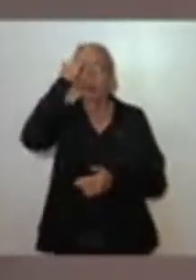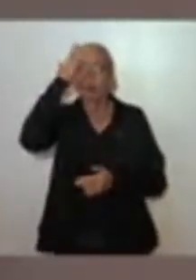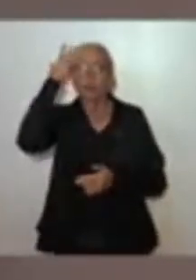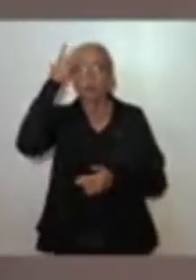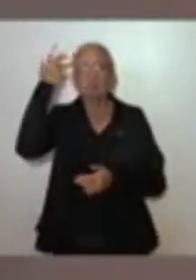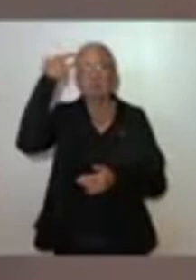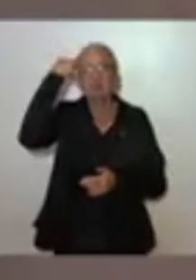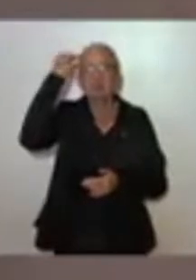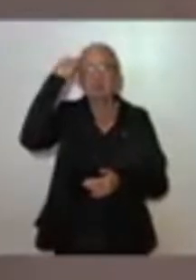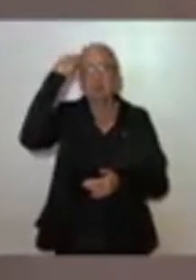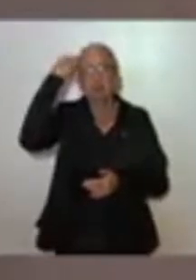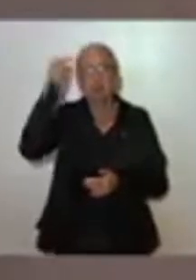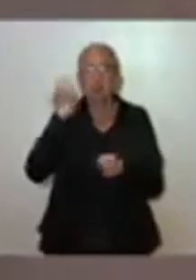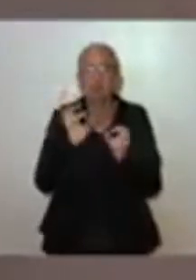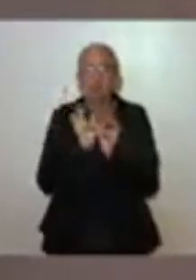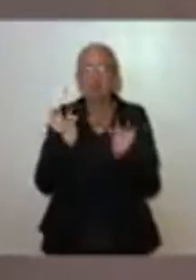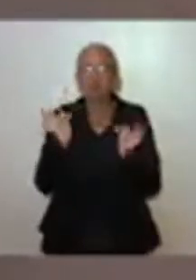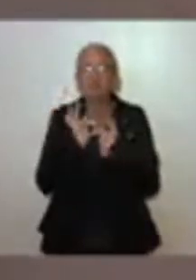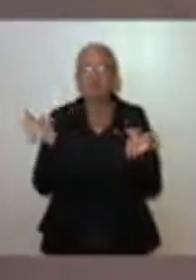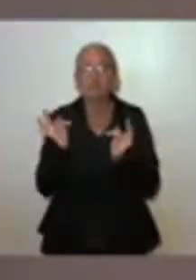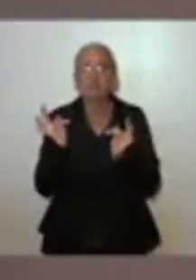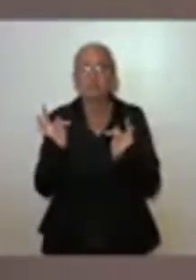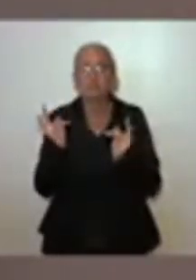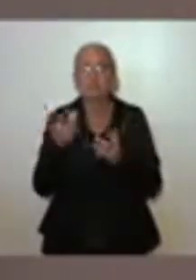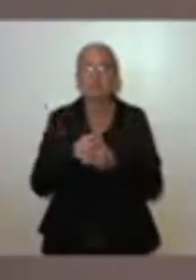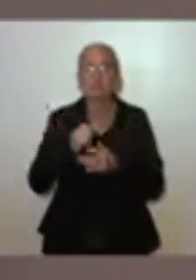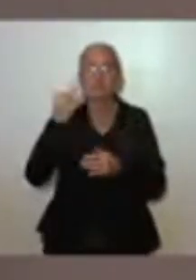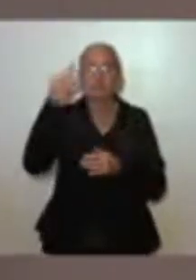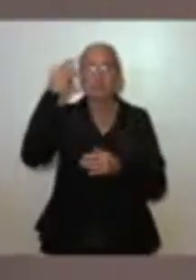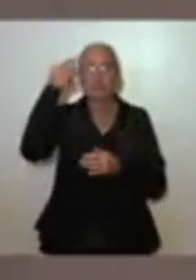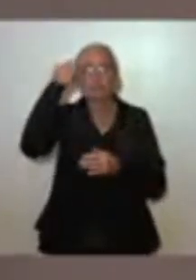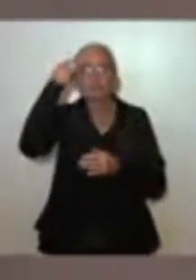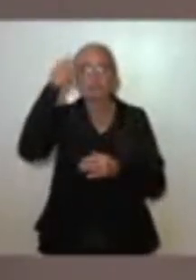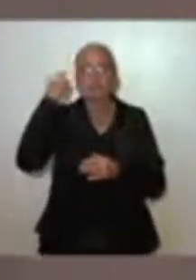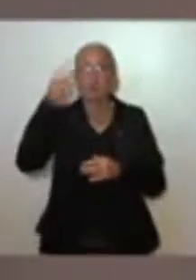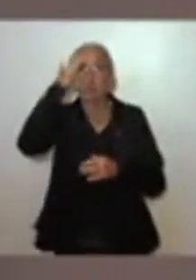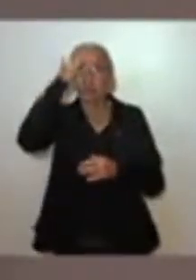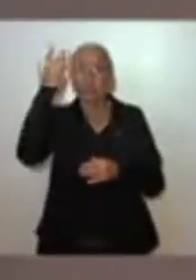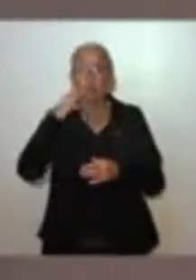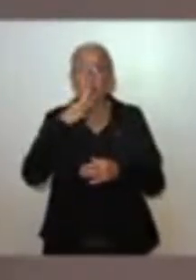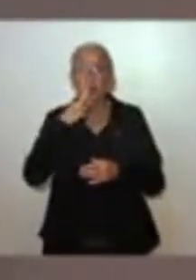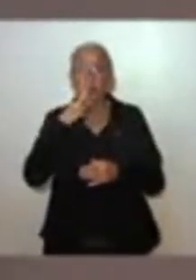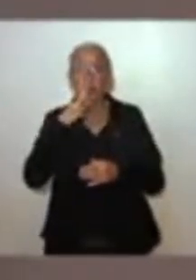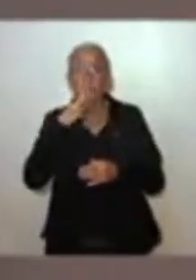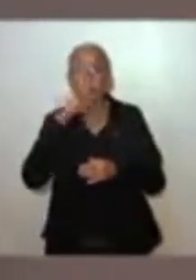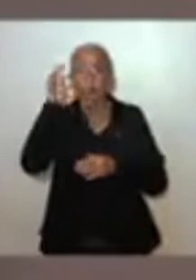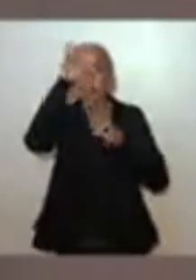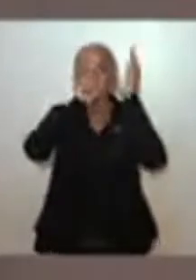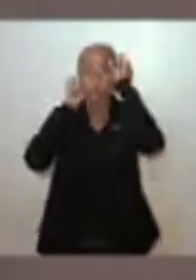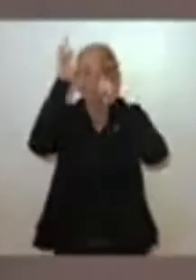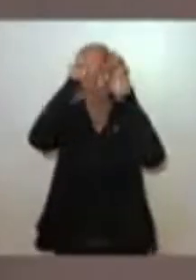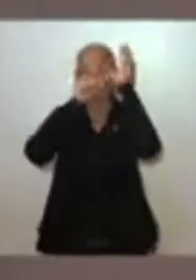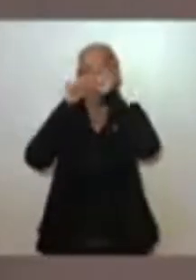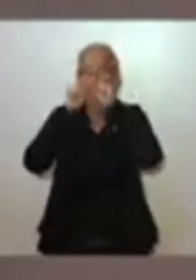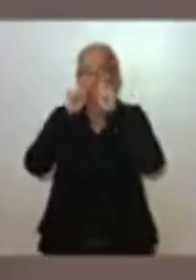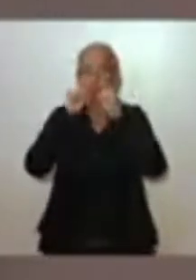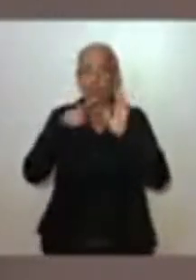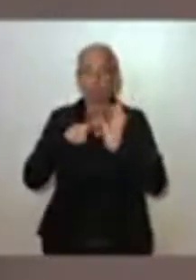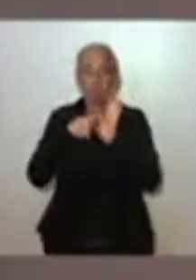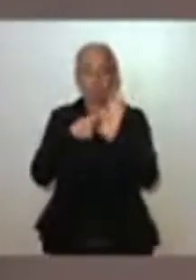comum uma das coisas mais importantes que eu aprendi e compartilho com vocês